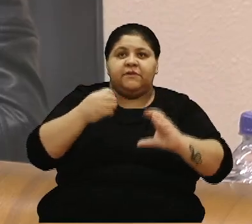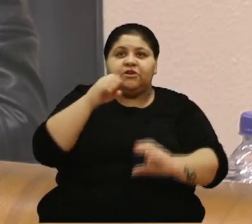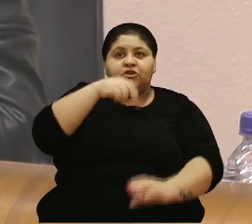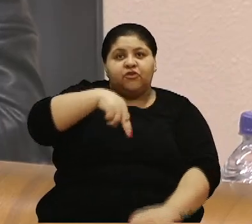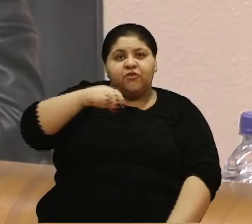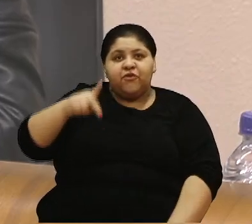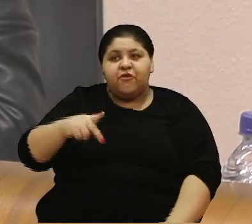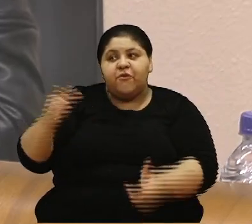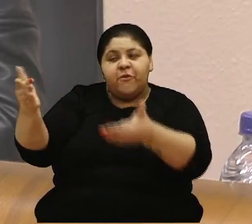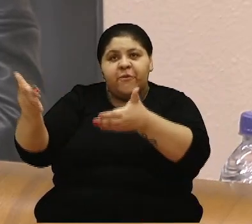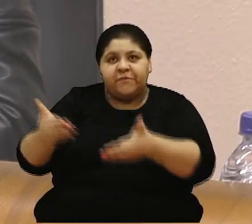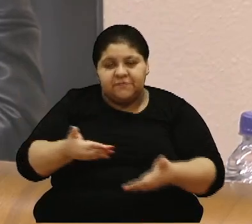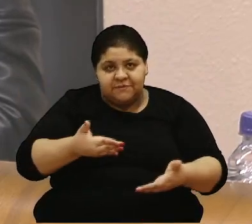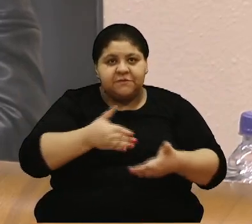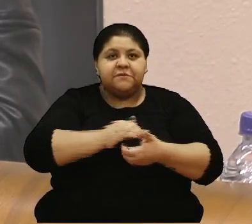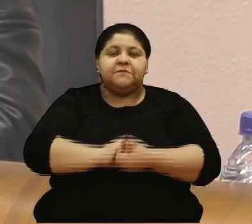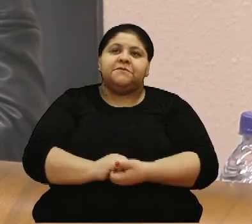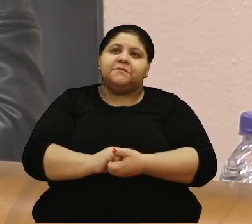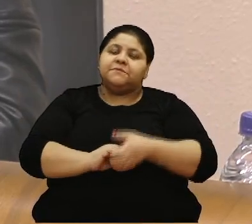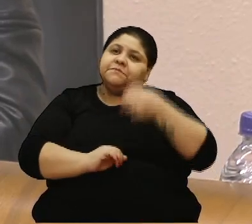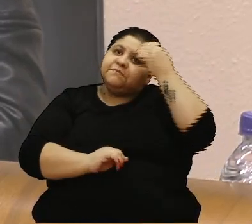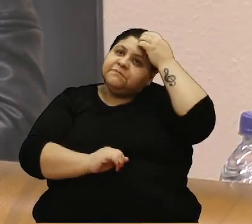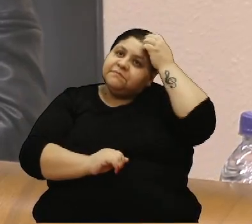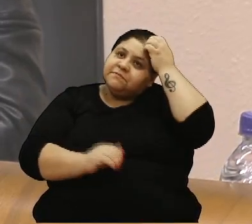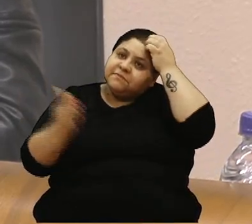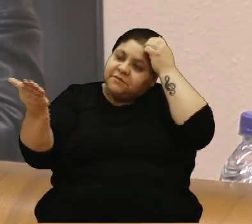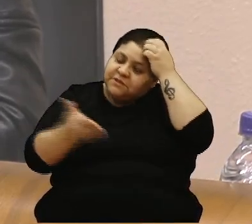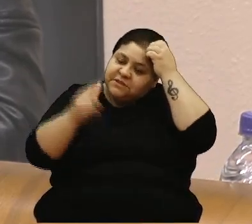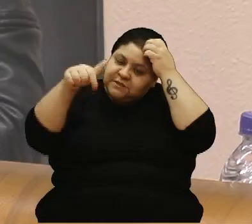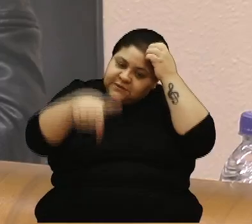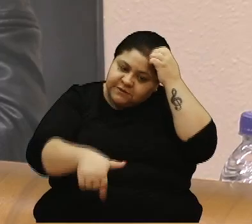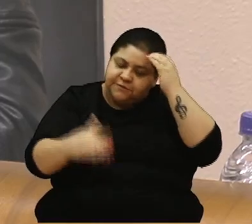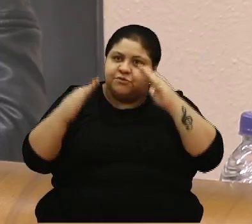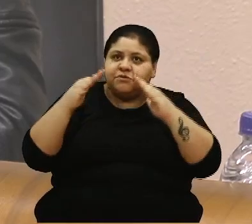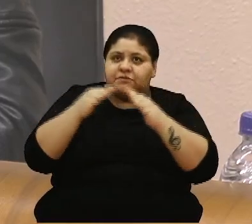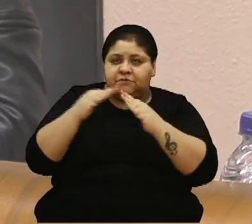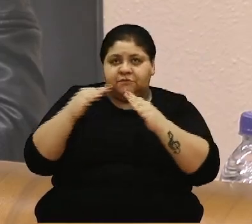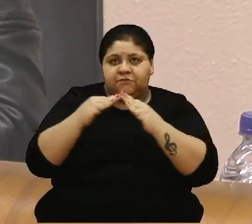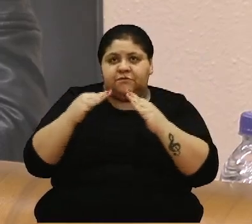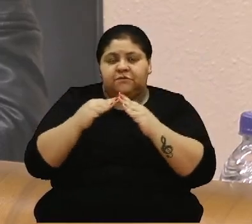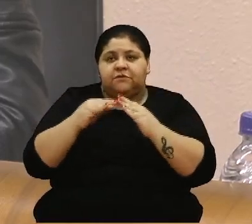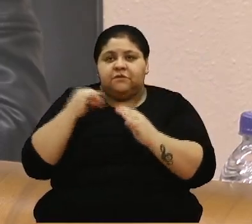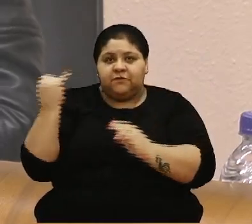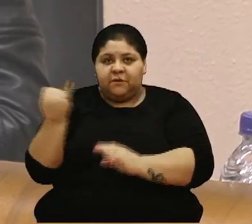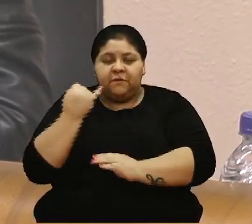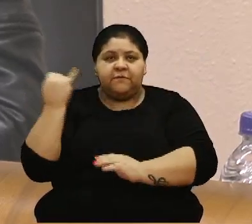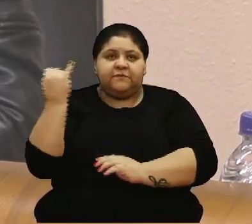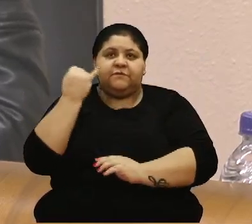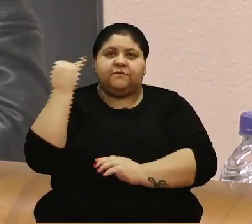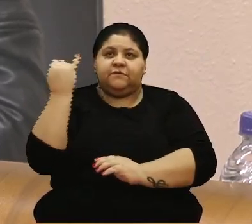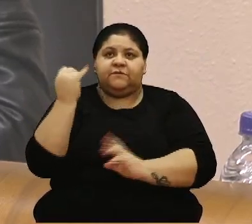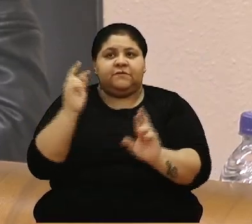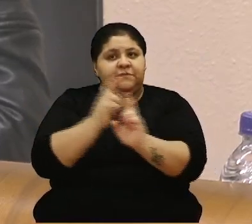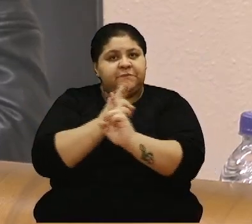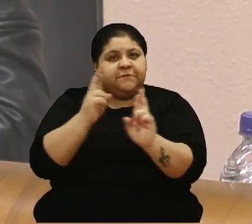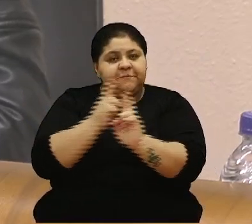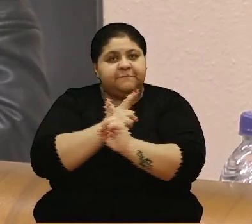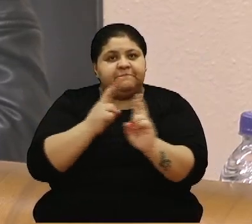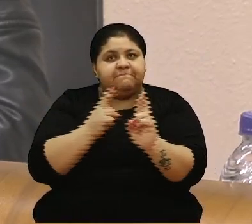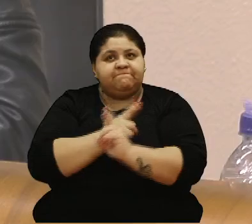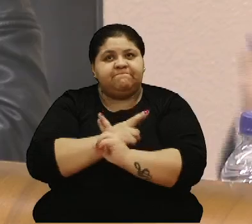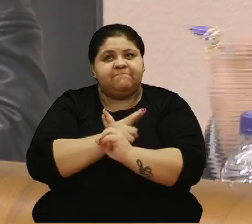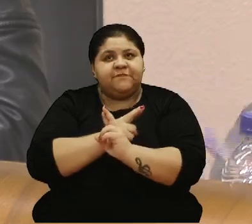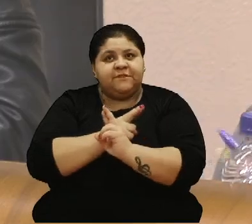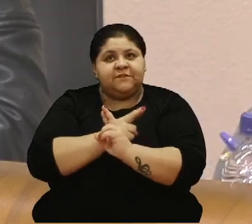Petrópolis. Bem-vindo. Bem-vindo à nossa casa. Importante essa nossa relação aí